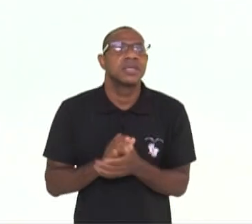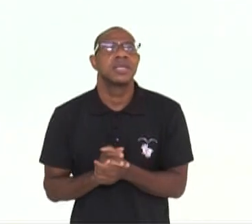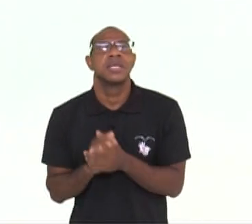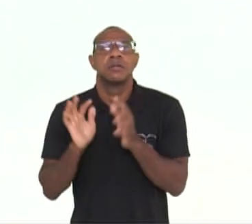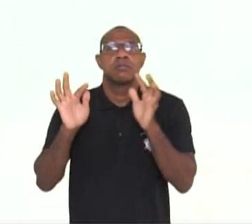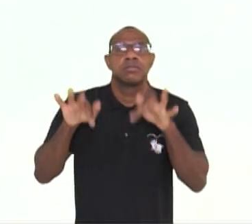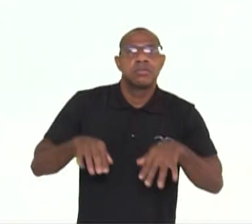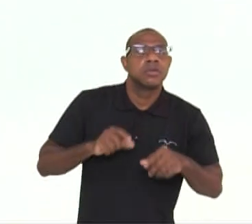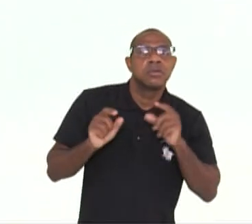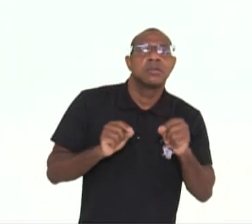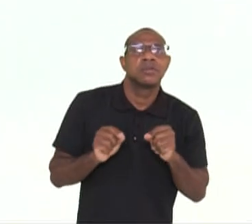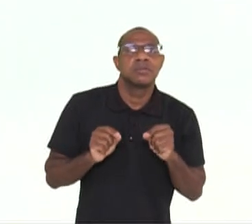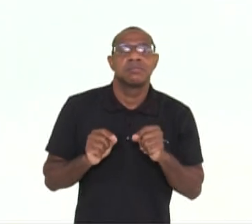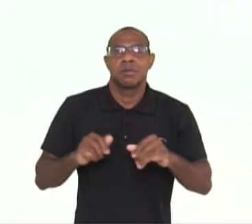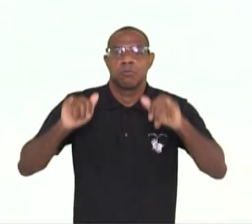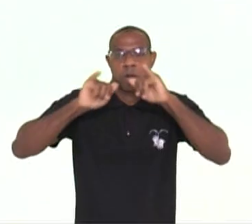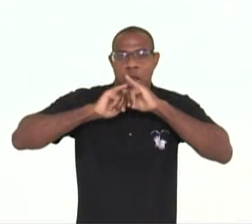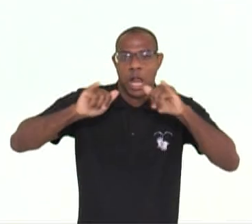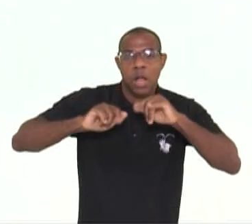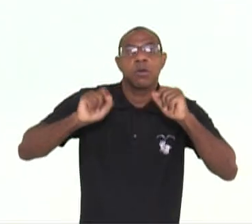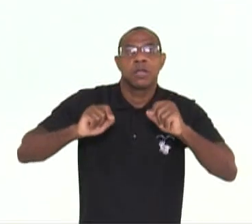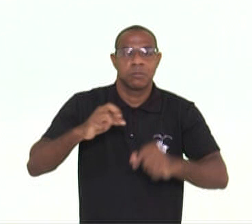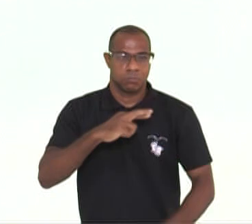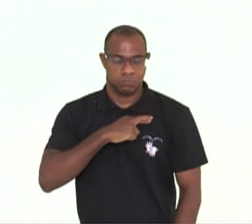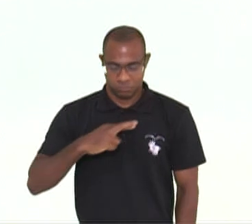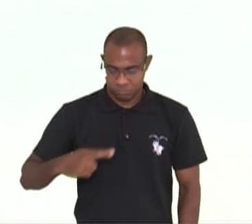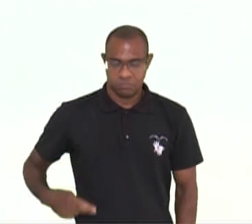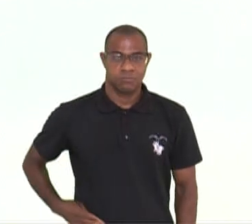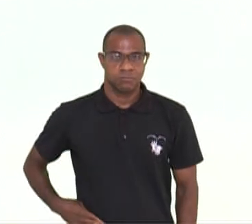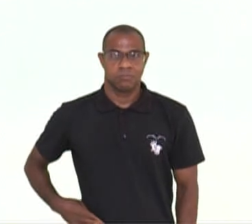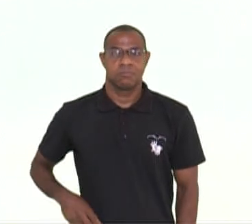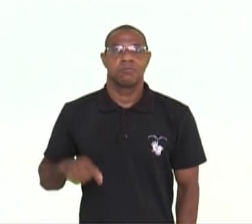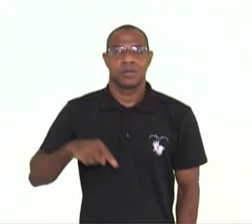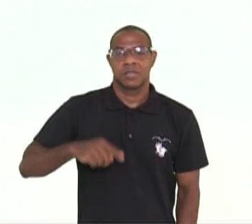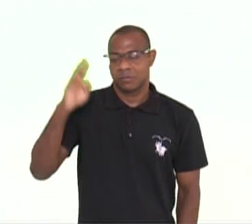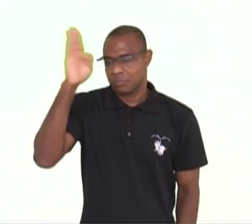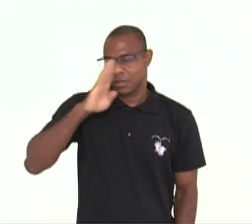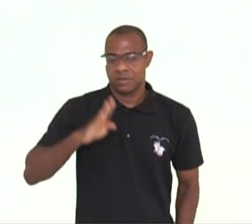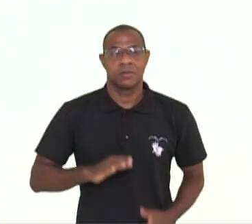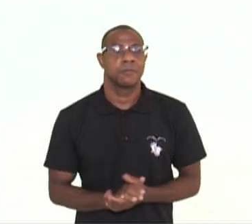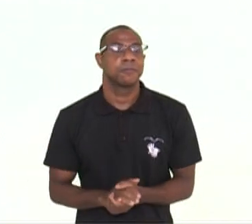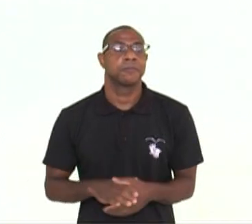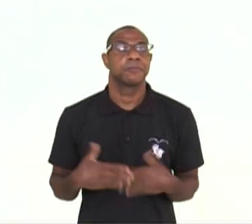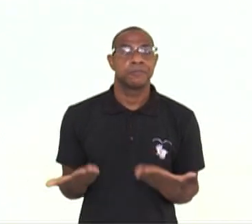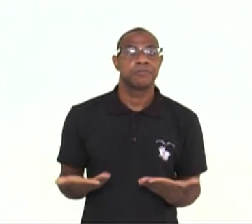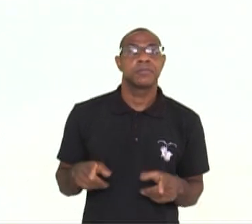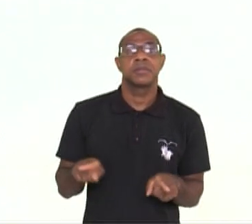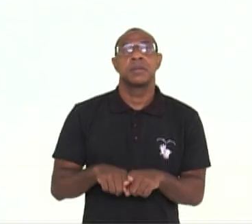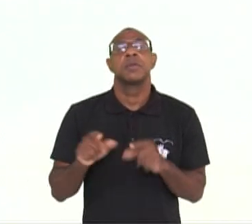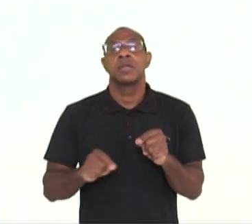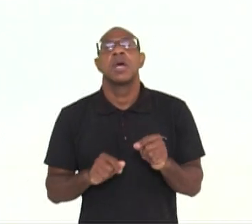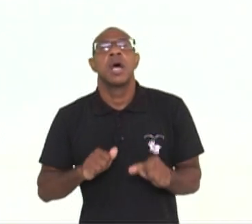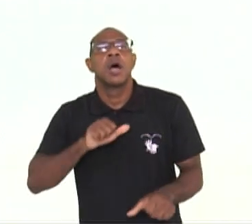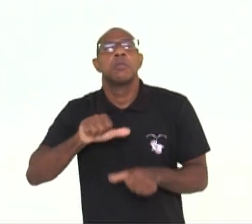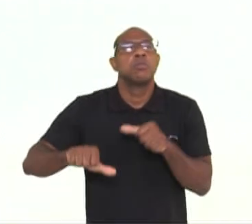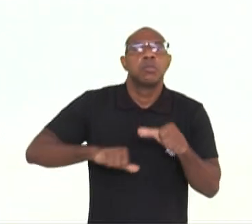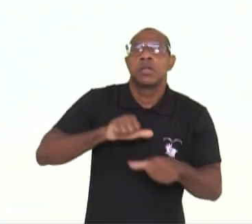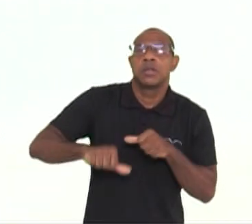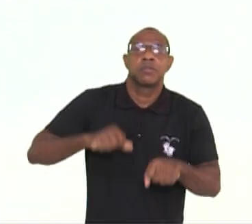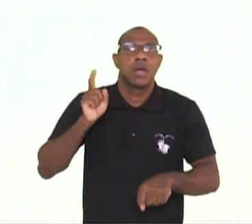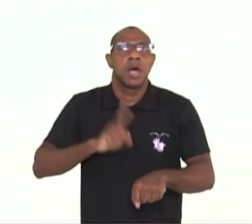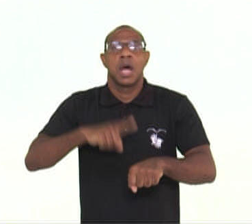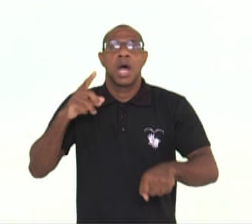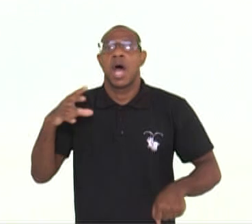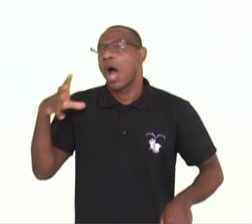terminou com a proclamação da República no Brasil. Ainda nós vamos analisar as mudanças imediatas